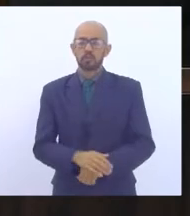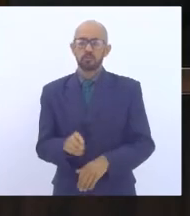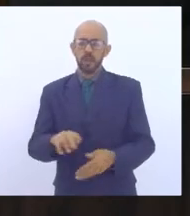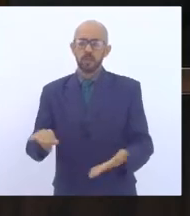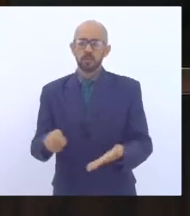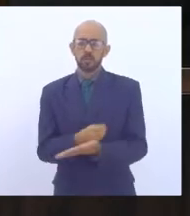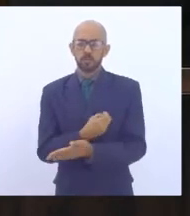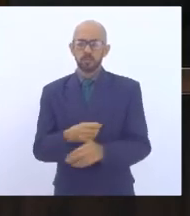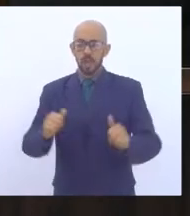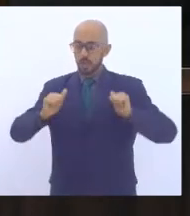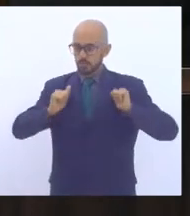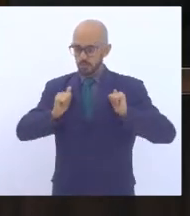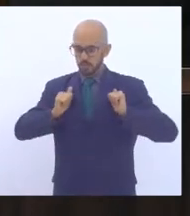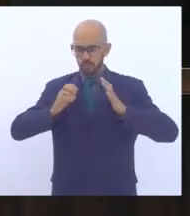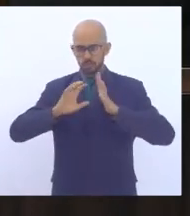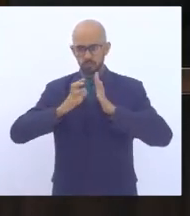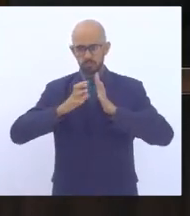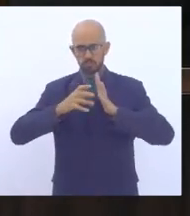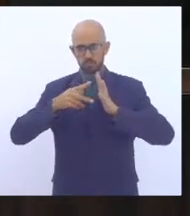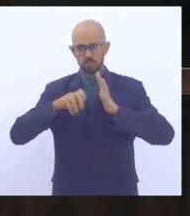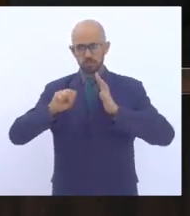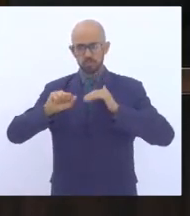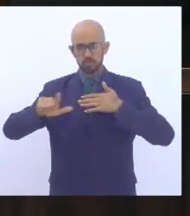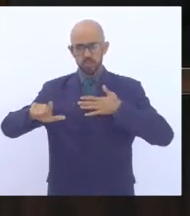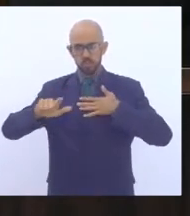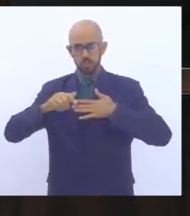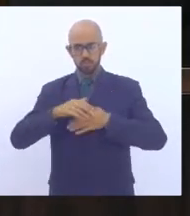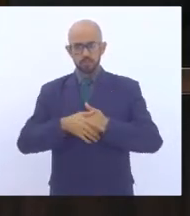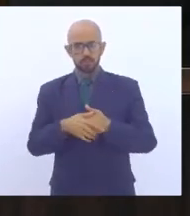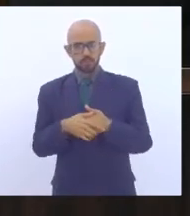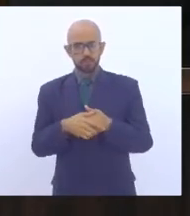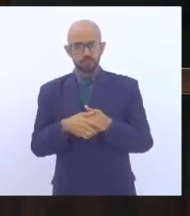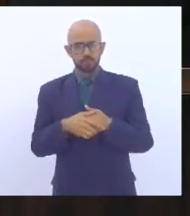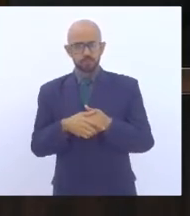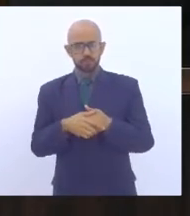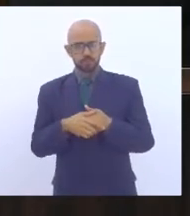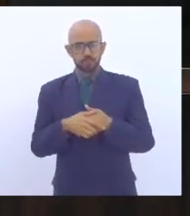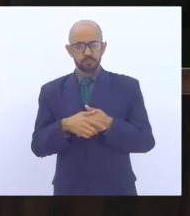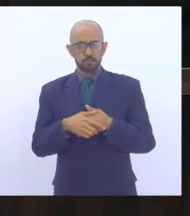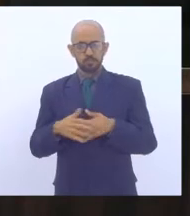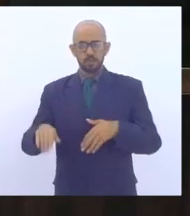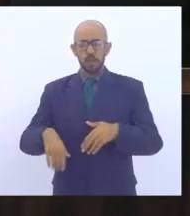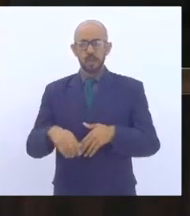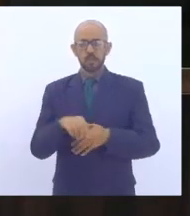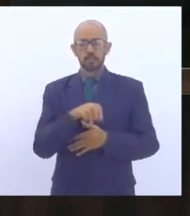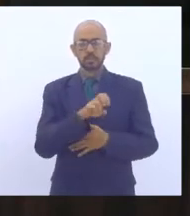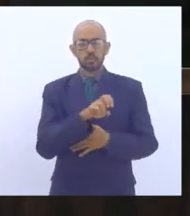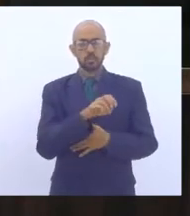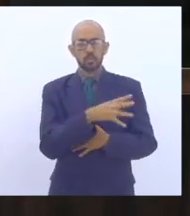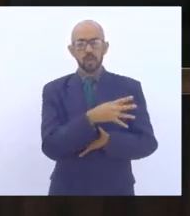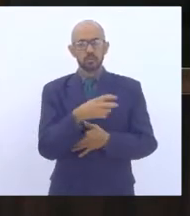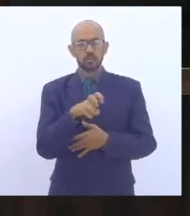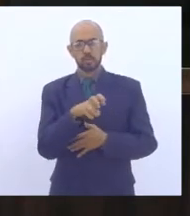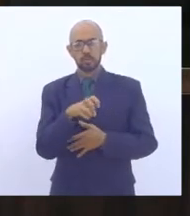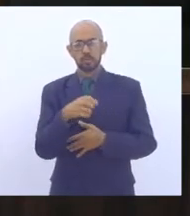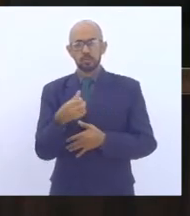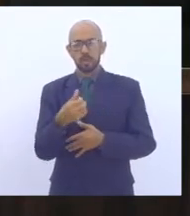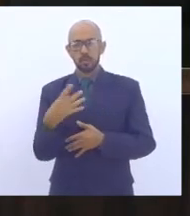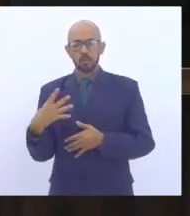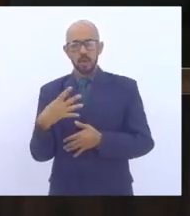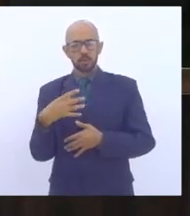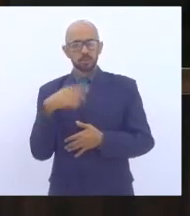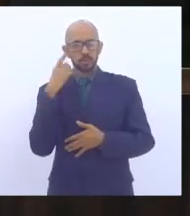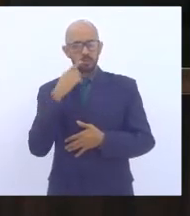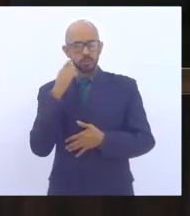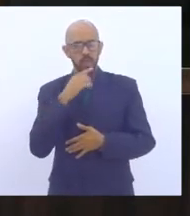autógrafo abstenção da bancada do pessoal Presidente e primeira discussão projeto de lei 4564 de 18 de autoria da deputada Martha